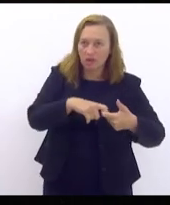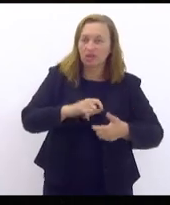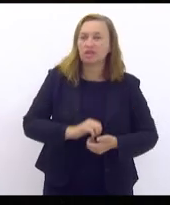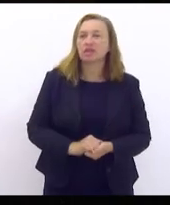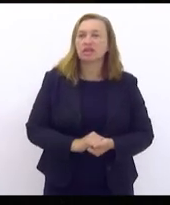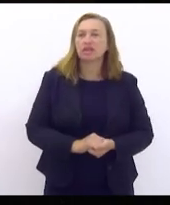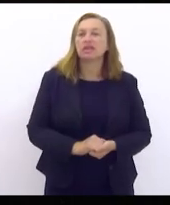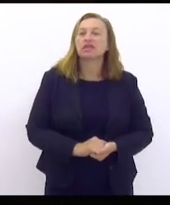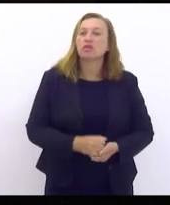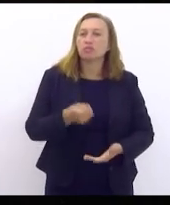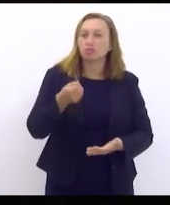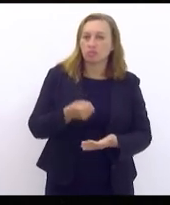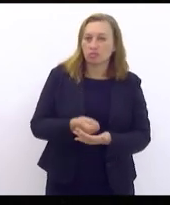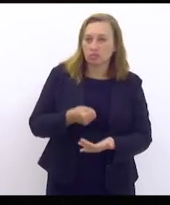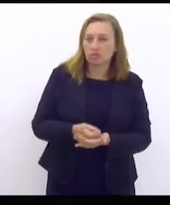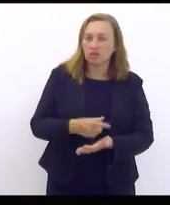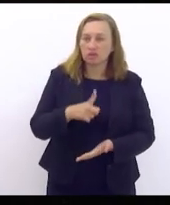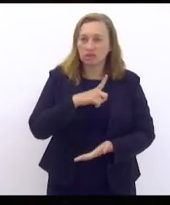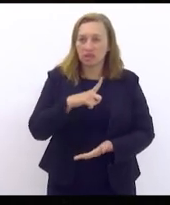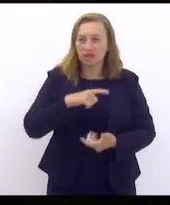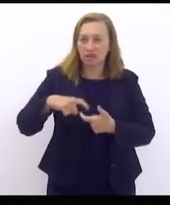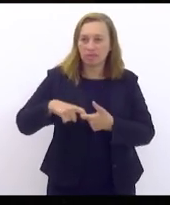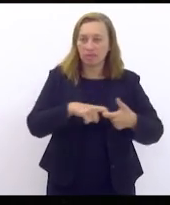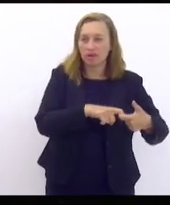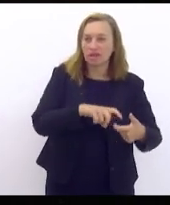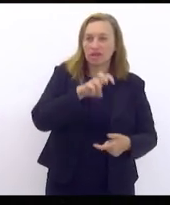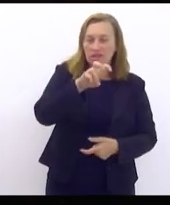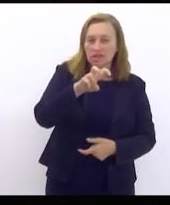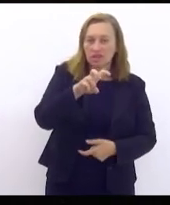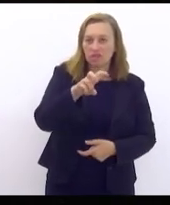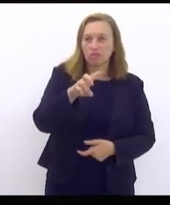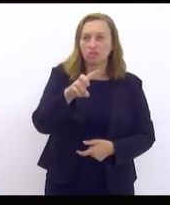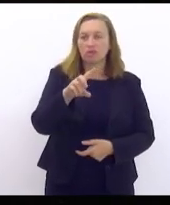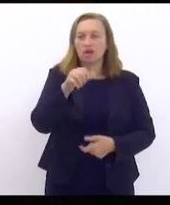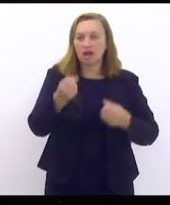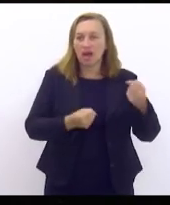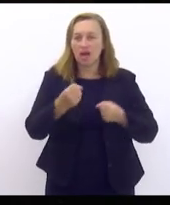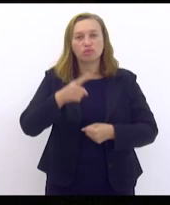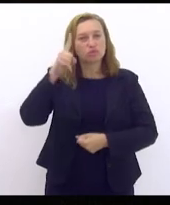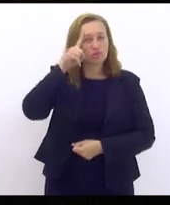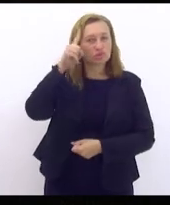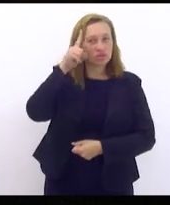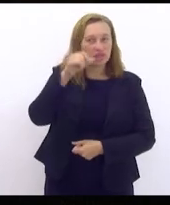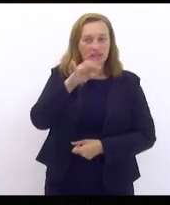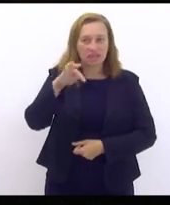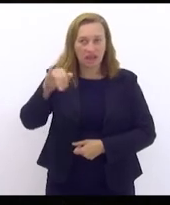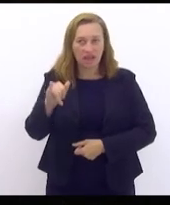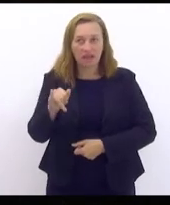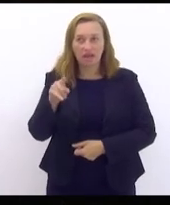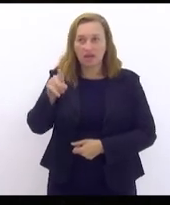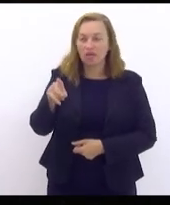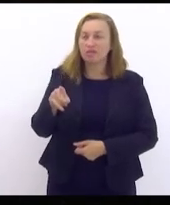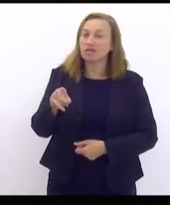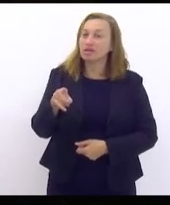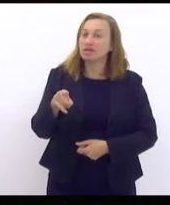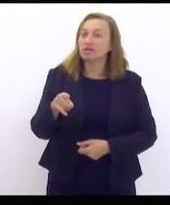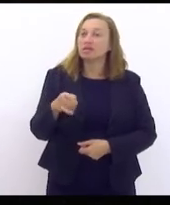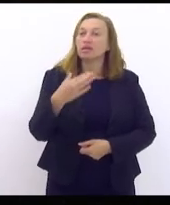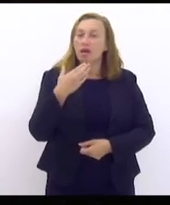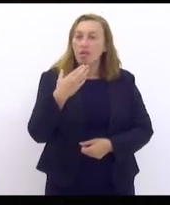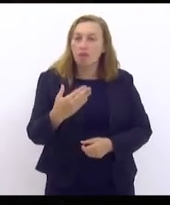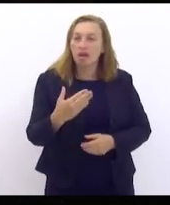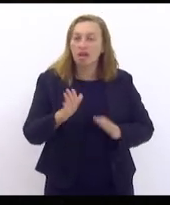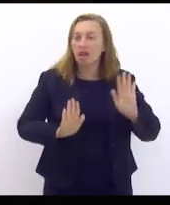Cada reboque tem a obrigação de rebocar 5 carros por dia em Itatiaia. É isso que reza na licitação